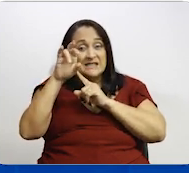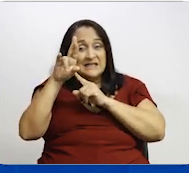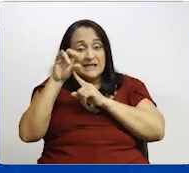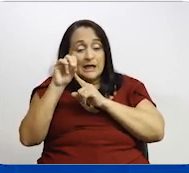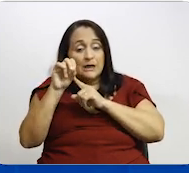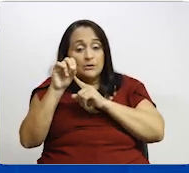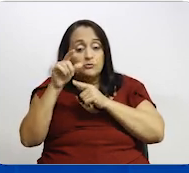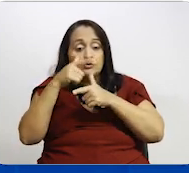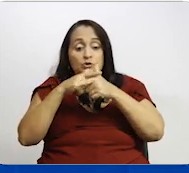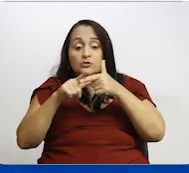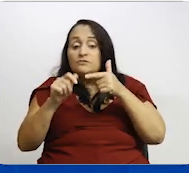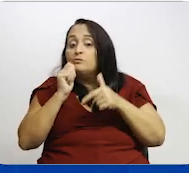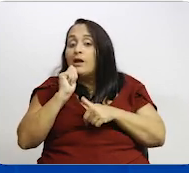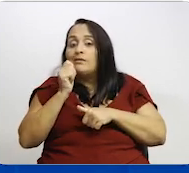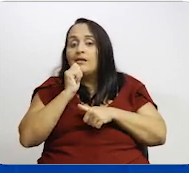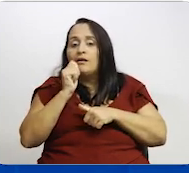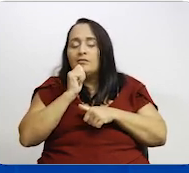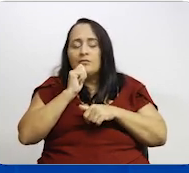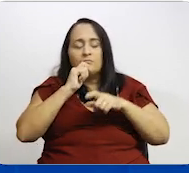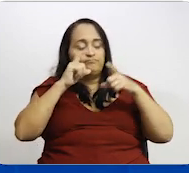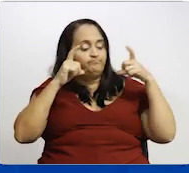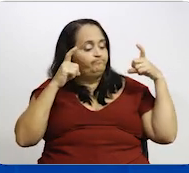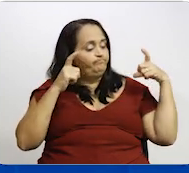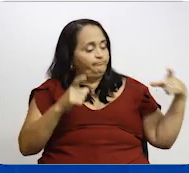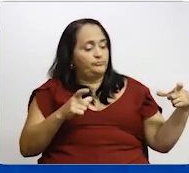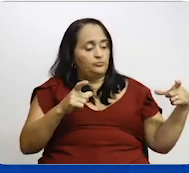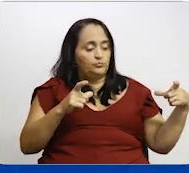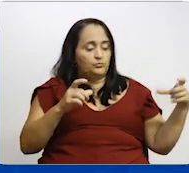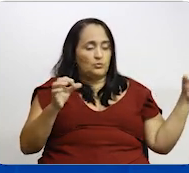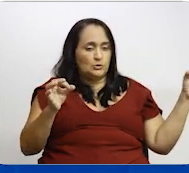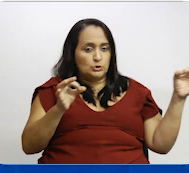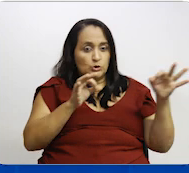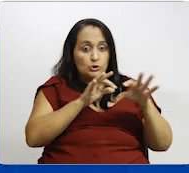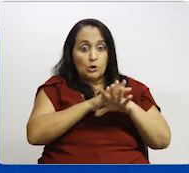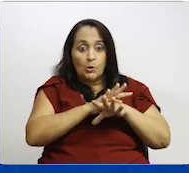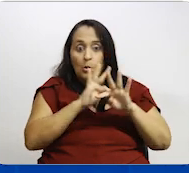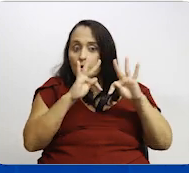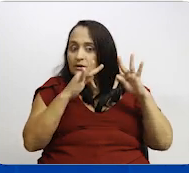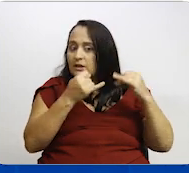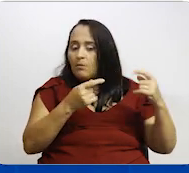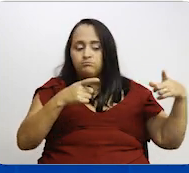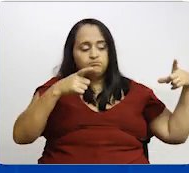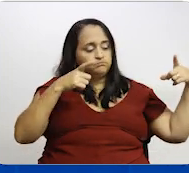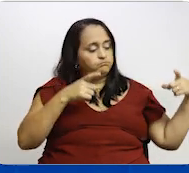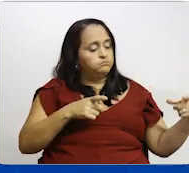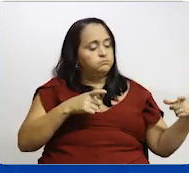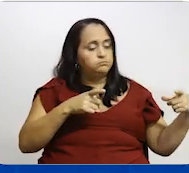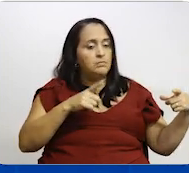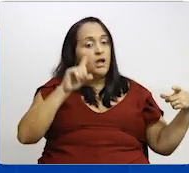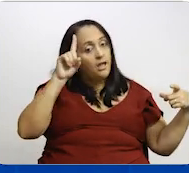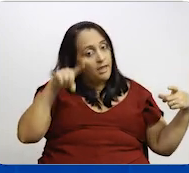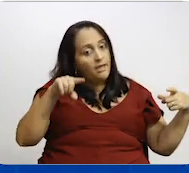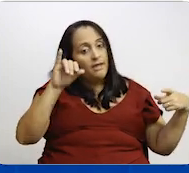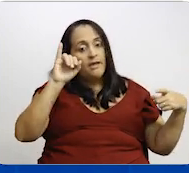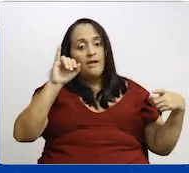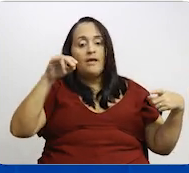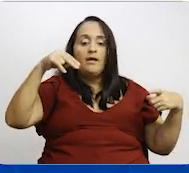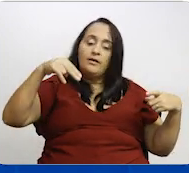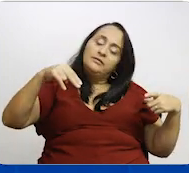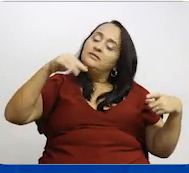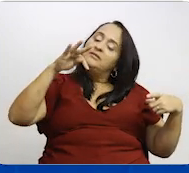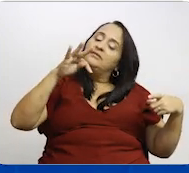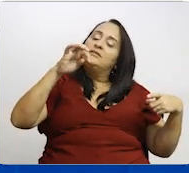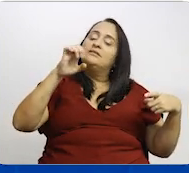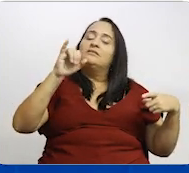ela não foi dividida ou nenhuma parte dela foi tomada. E nesse caso, quando a gente está